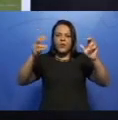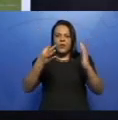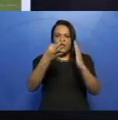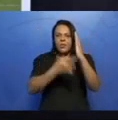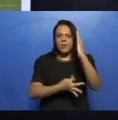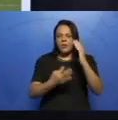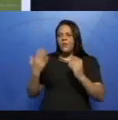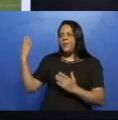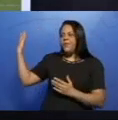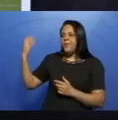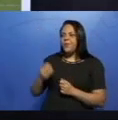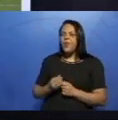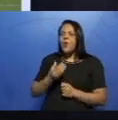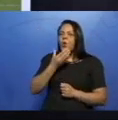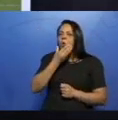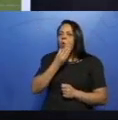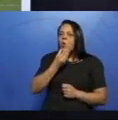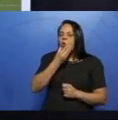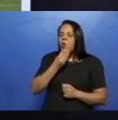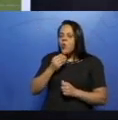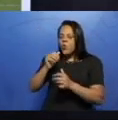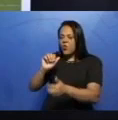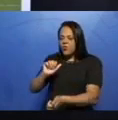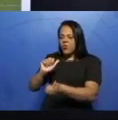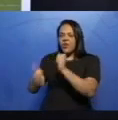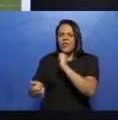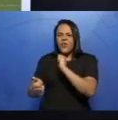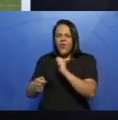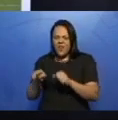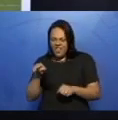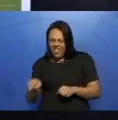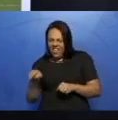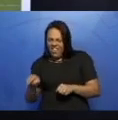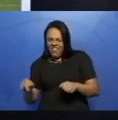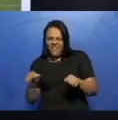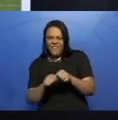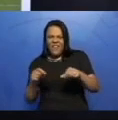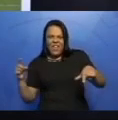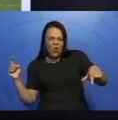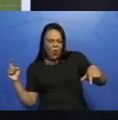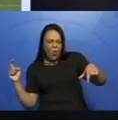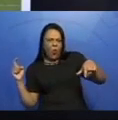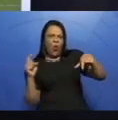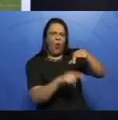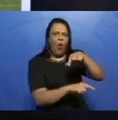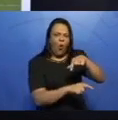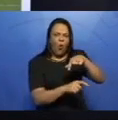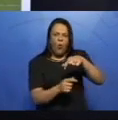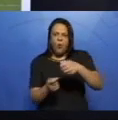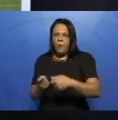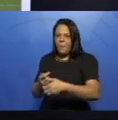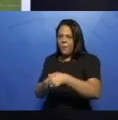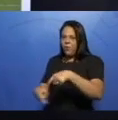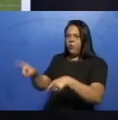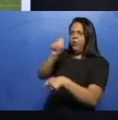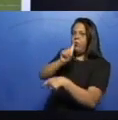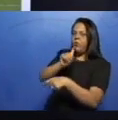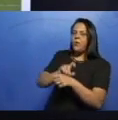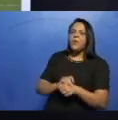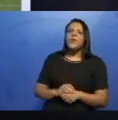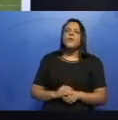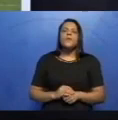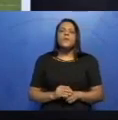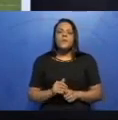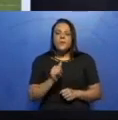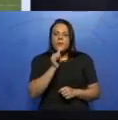oração. Jogador marca novo golaço de bicicleta. Olha a palavra, golaço. Outro exemplo, a